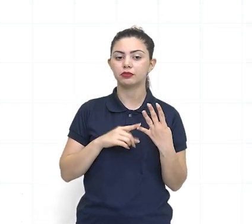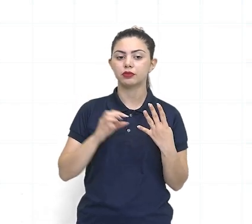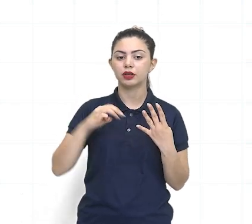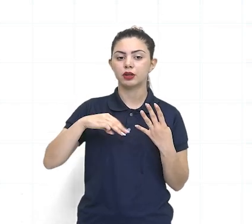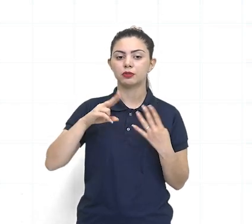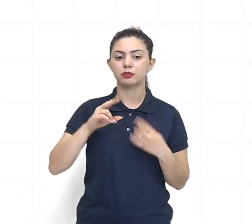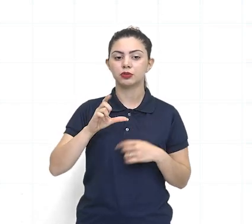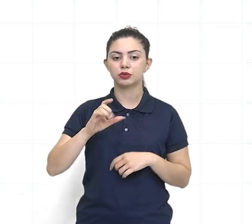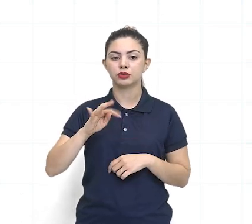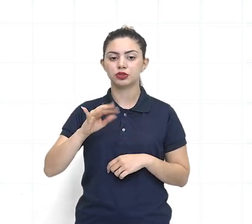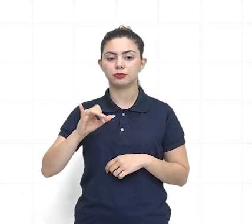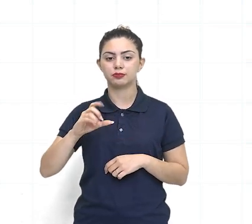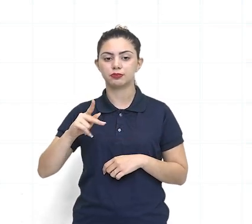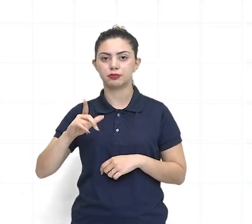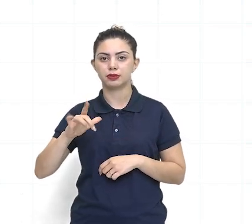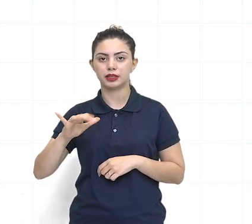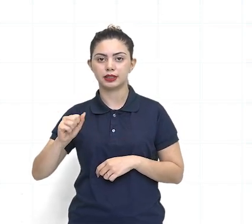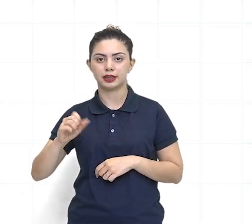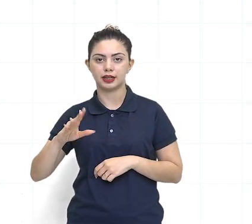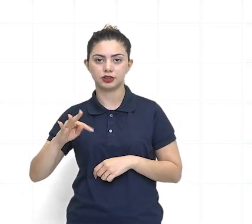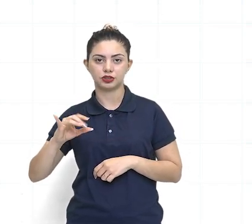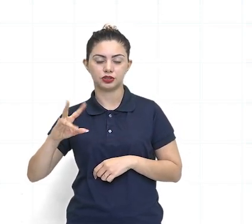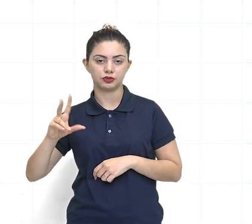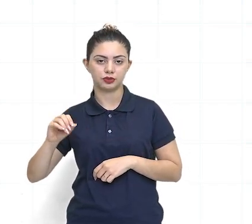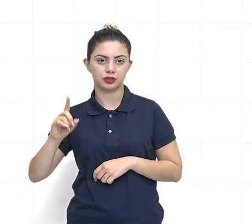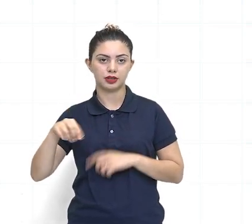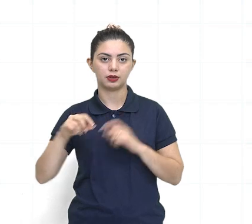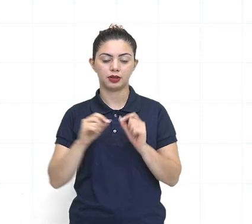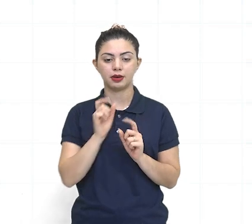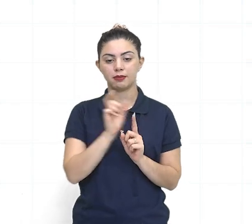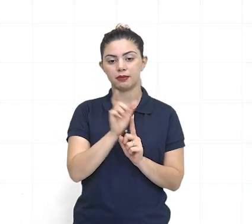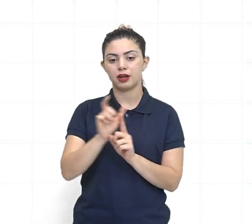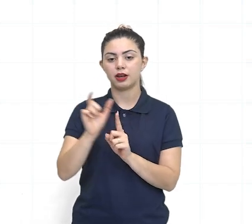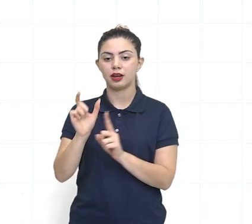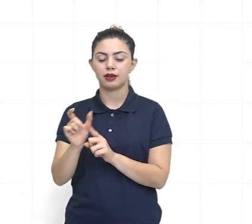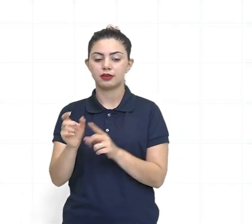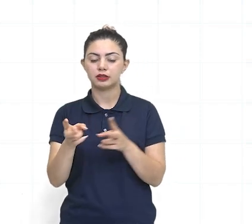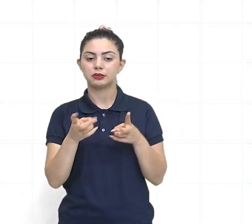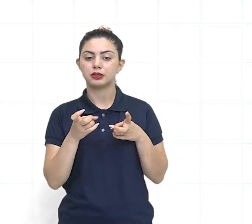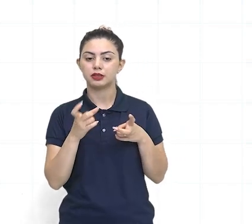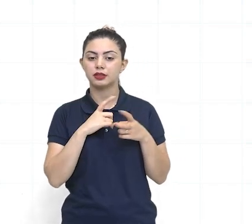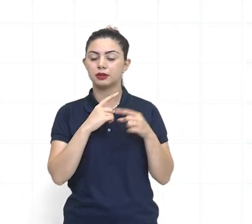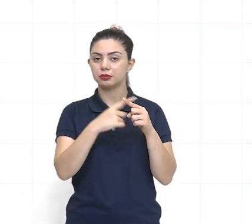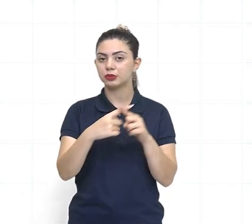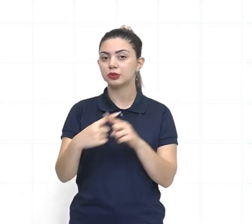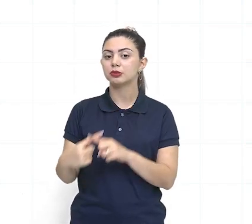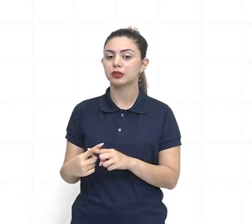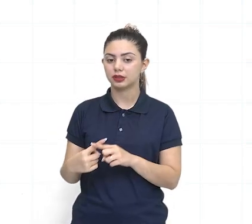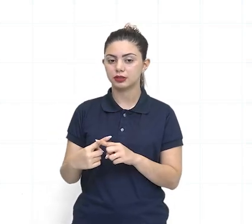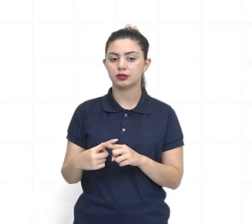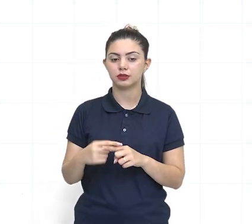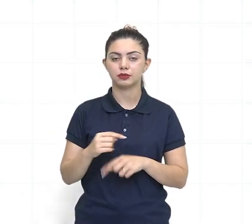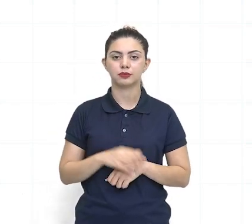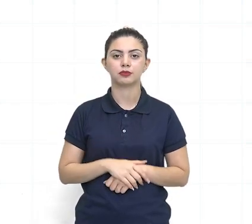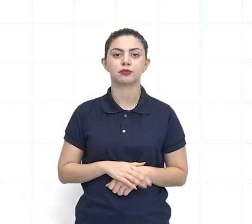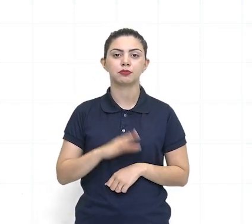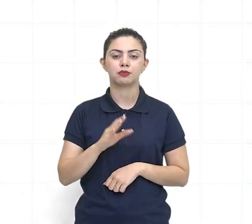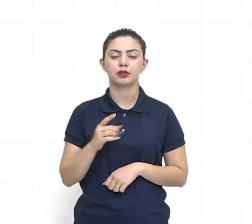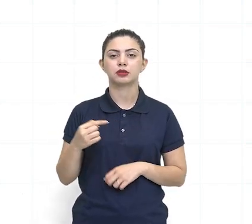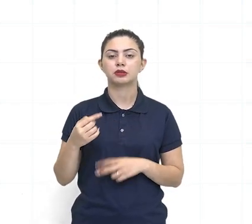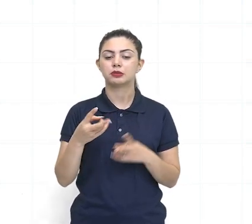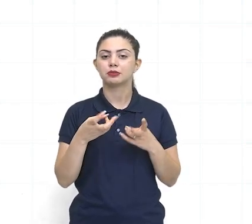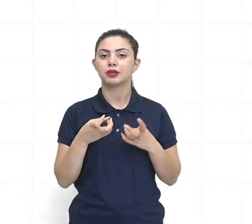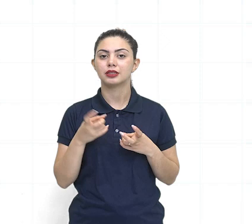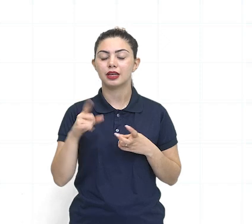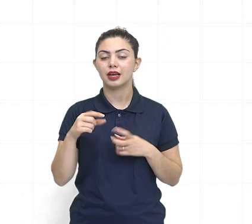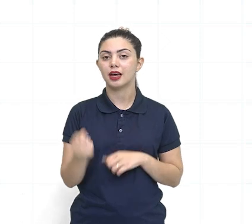numerais multiplicativos, ou seja, palavras que indicam a ideia de multiplicação dos seres, mas tudo gira em